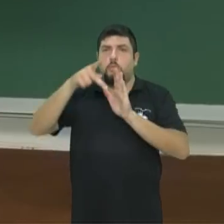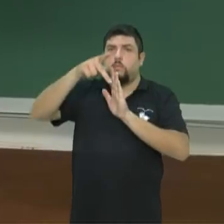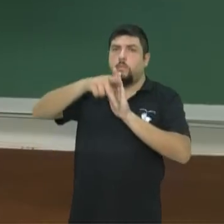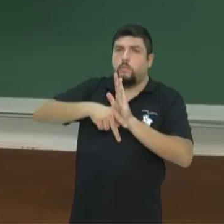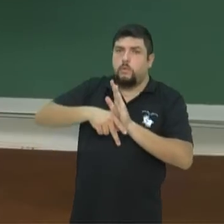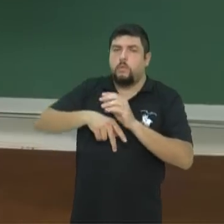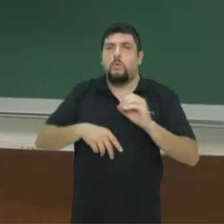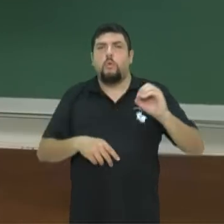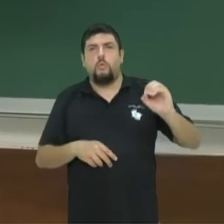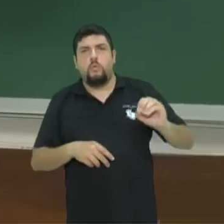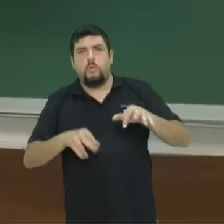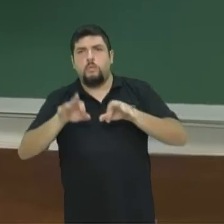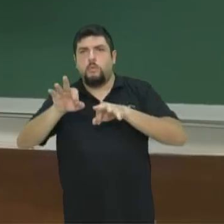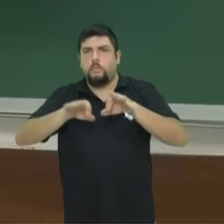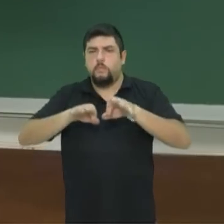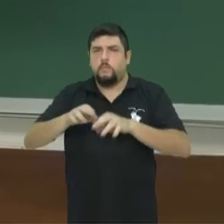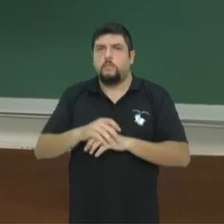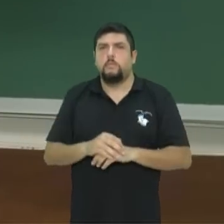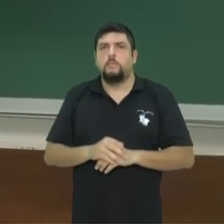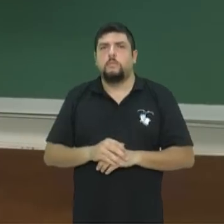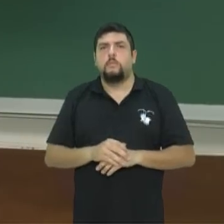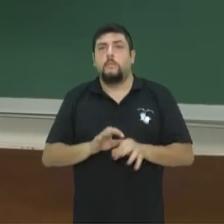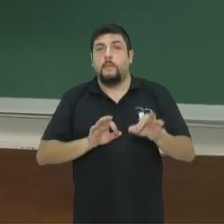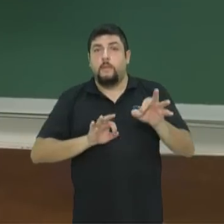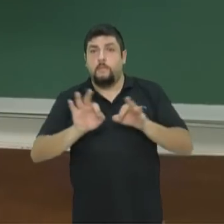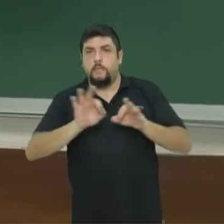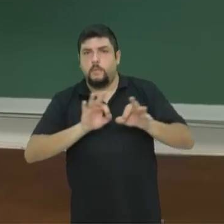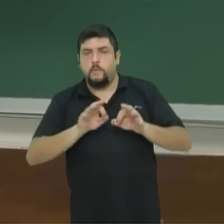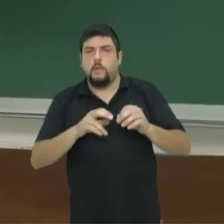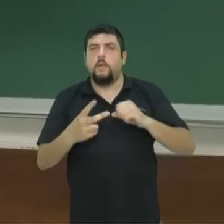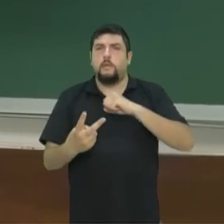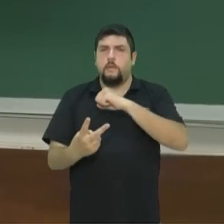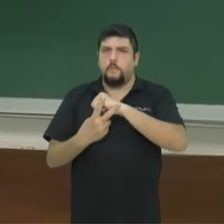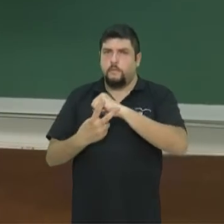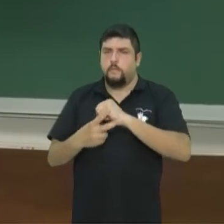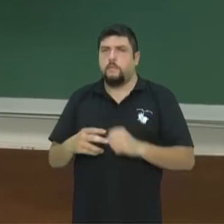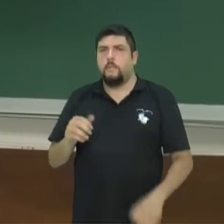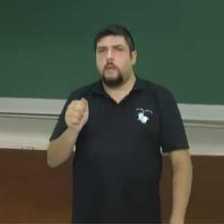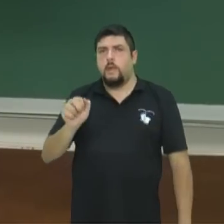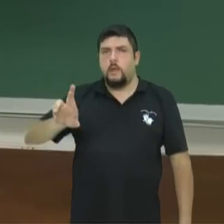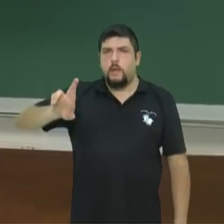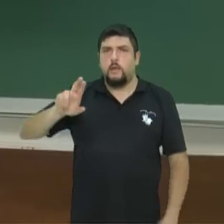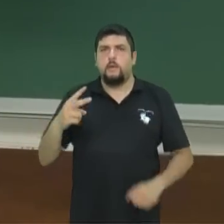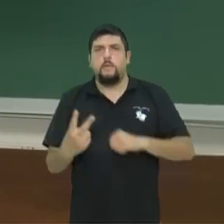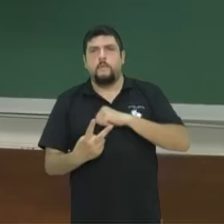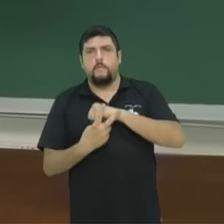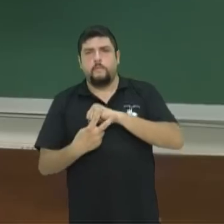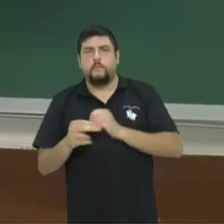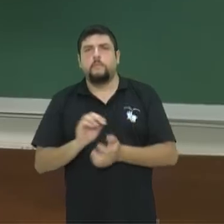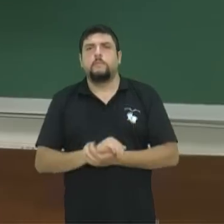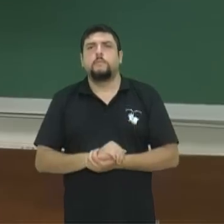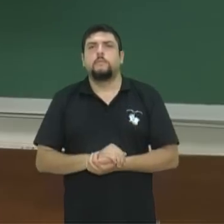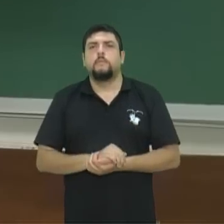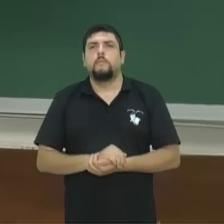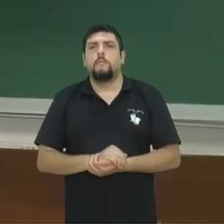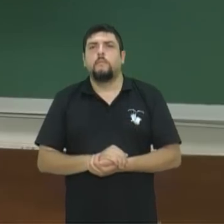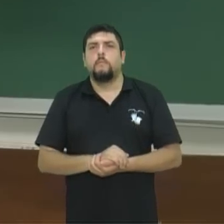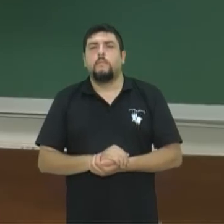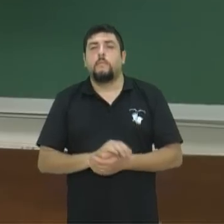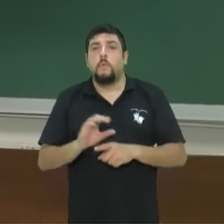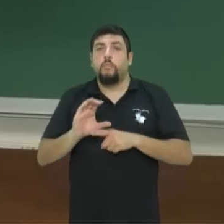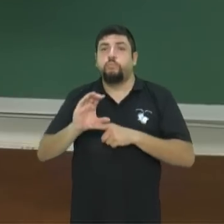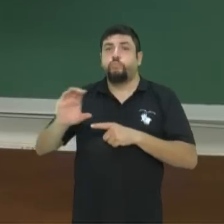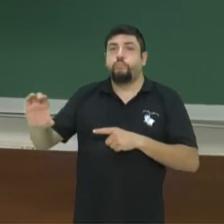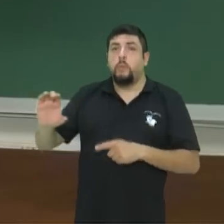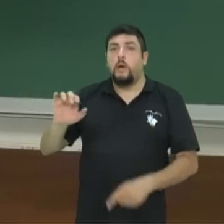tenho substantivo. Planejar, verbo, ok? Investir, eu posso fazer um investimento